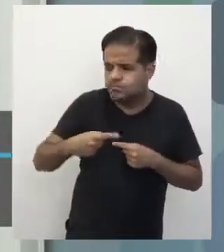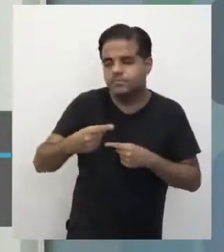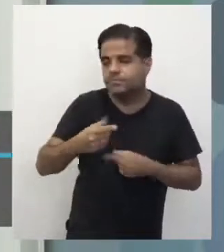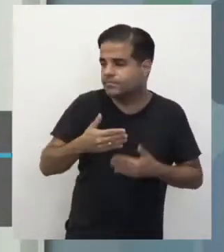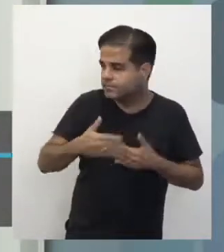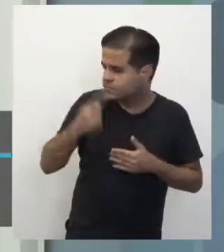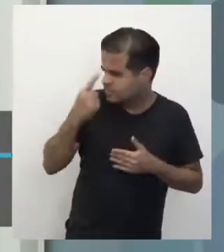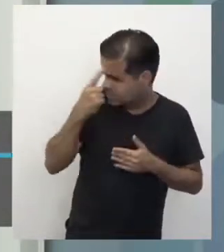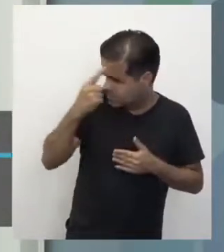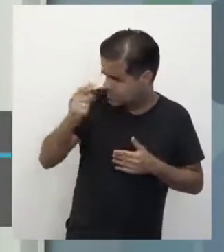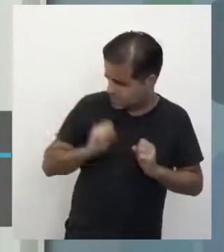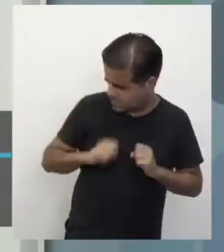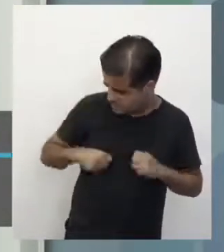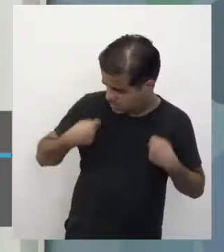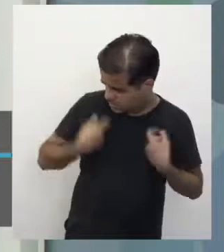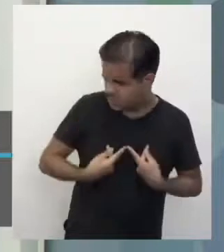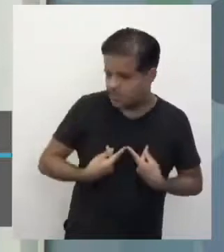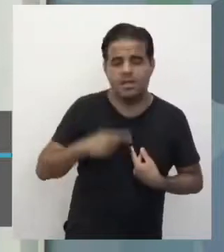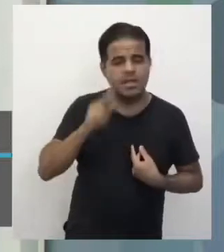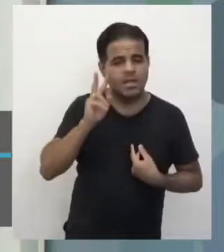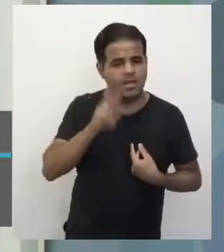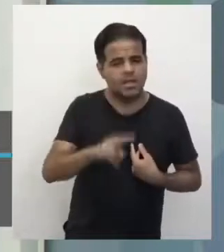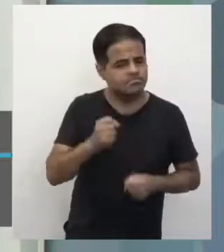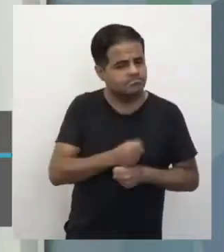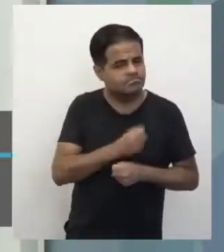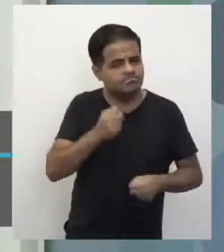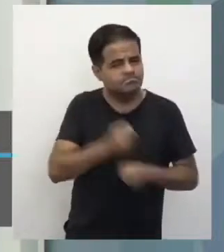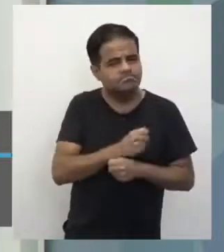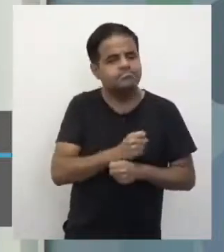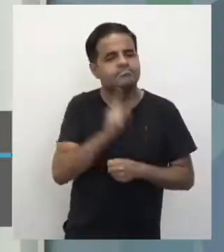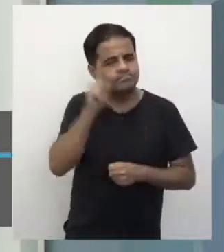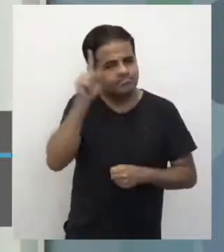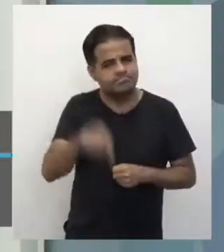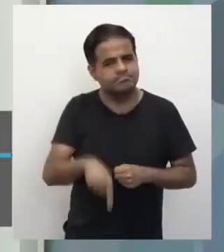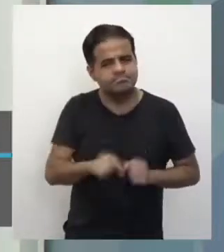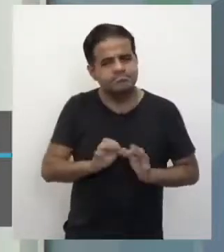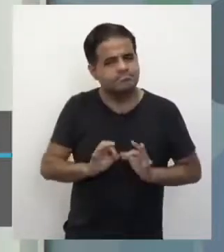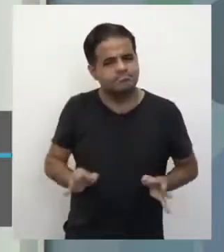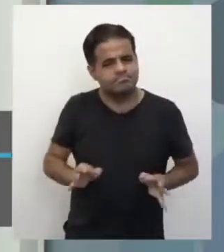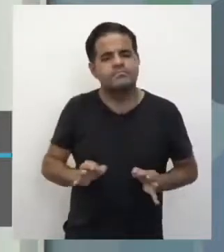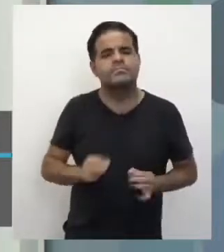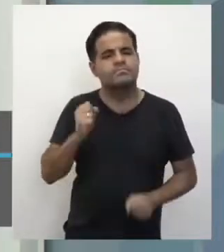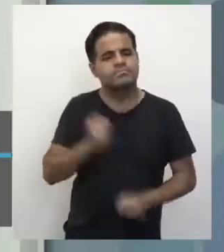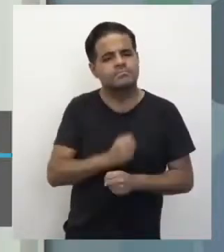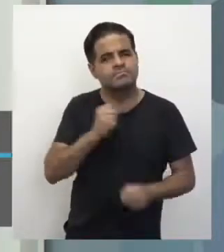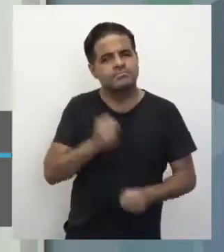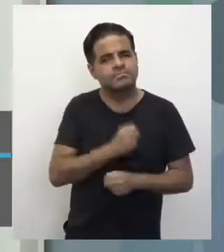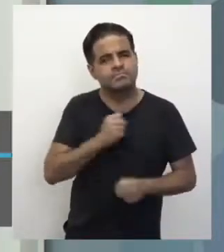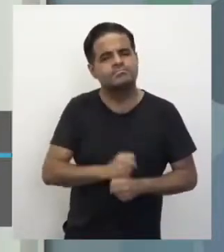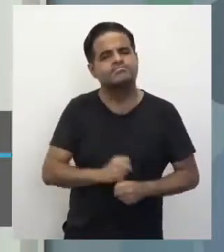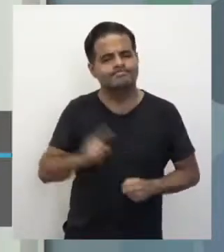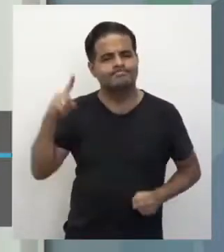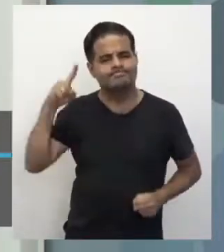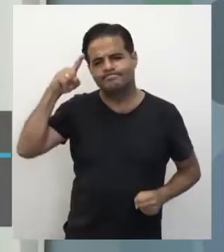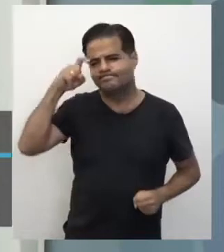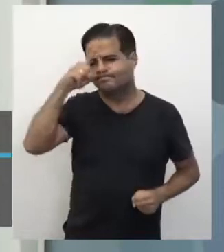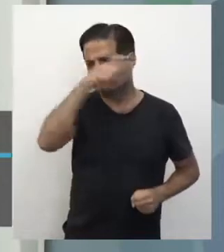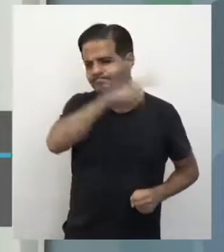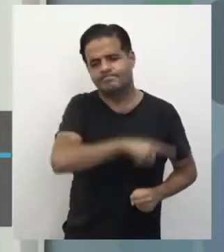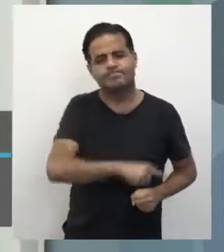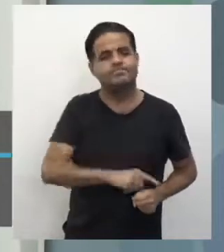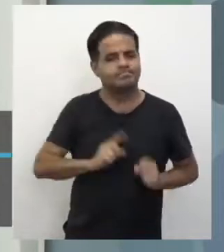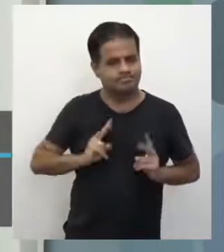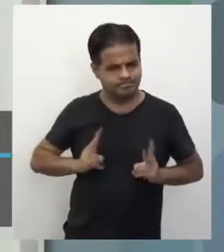a ideia de reconhecer esse eu como uma construção que não é uma construção simplória, pelo contrário, é uma construção muito complexa.